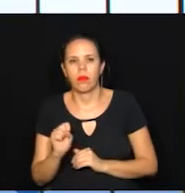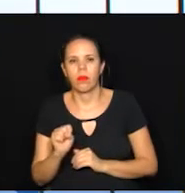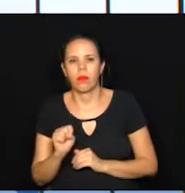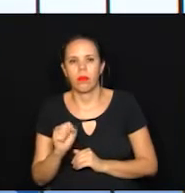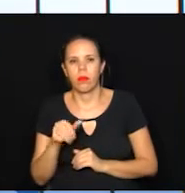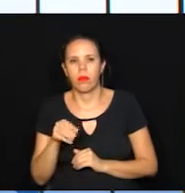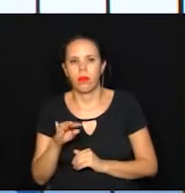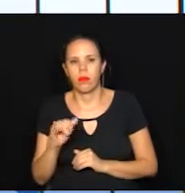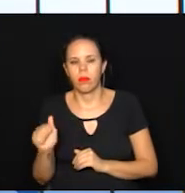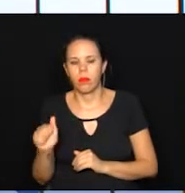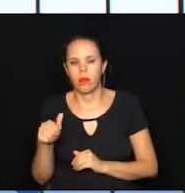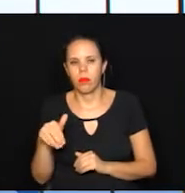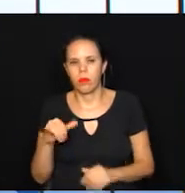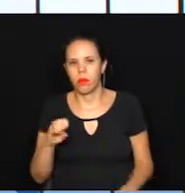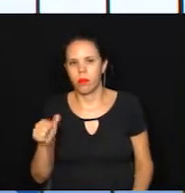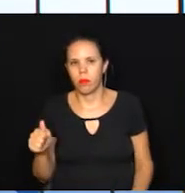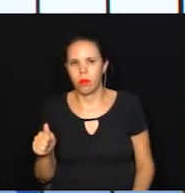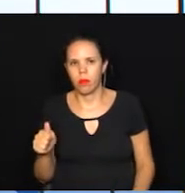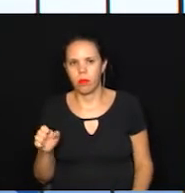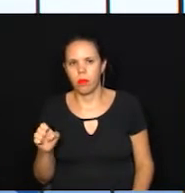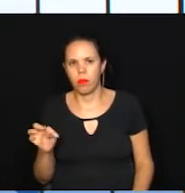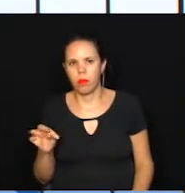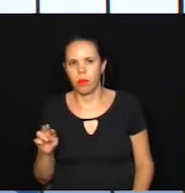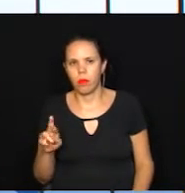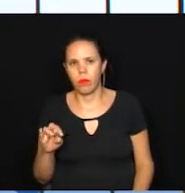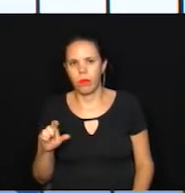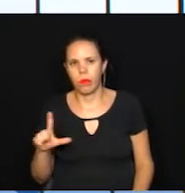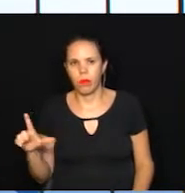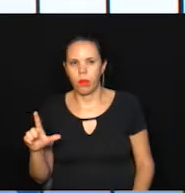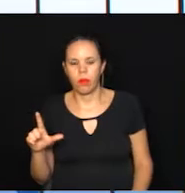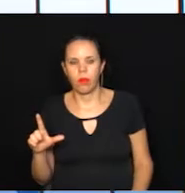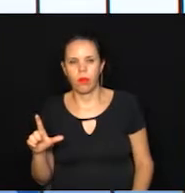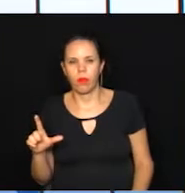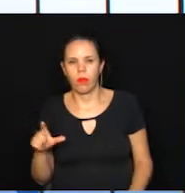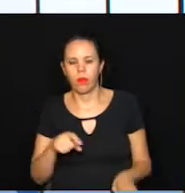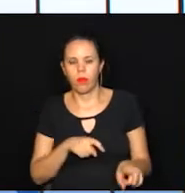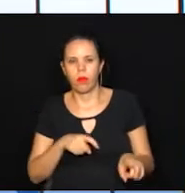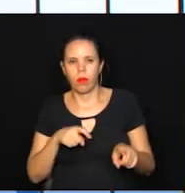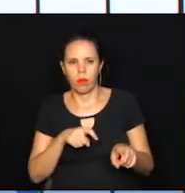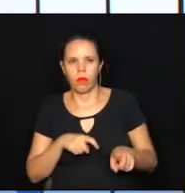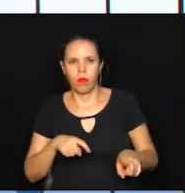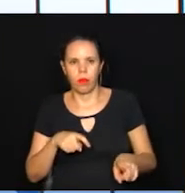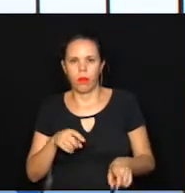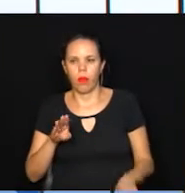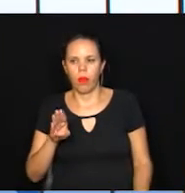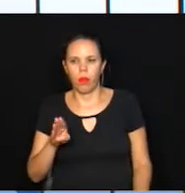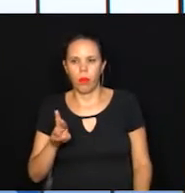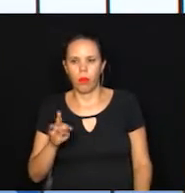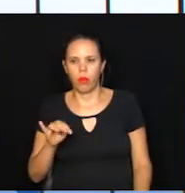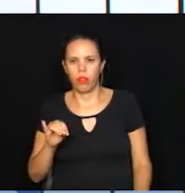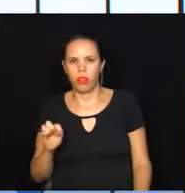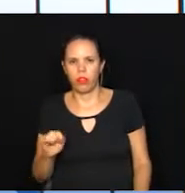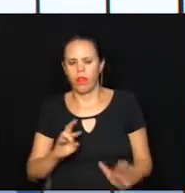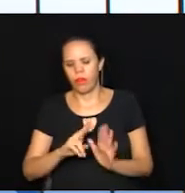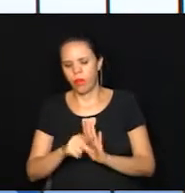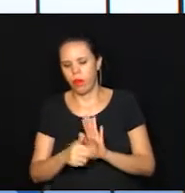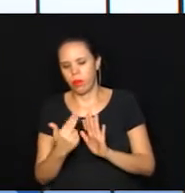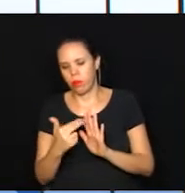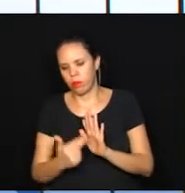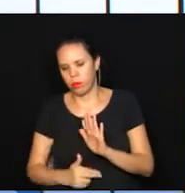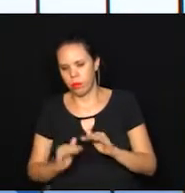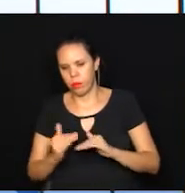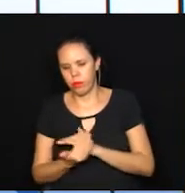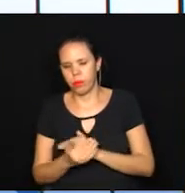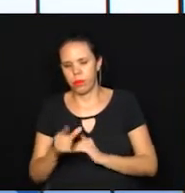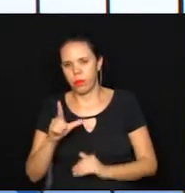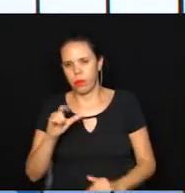Jardim Maísa, Jardim Estoril, Esmeraldina, Chácara Buriti, Jardim Aliança e Jardim Monte Líbano